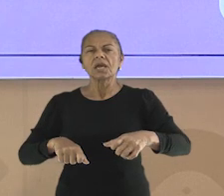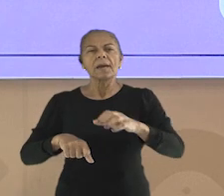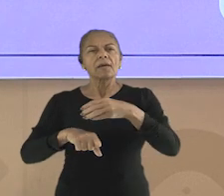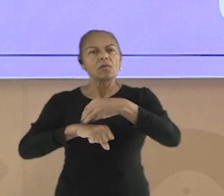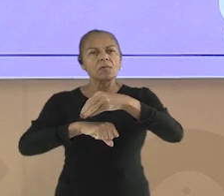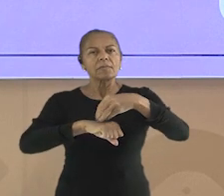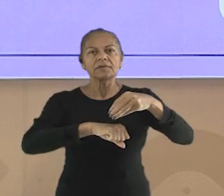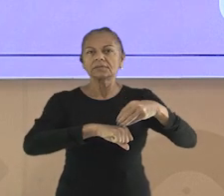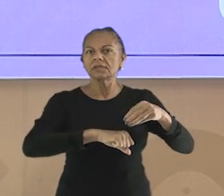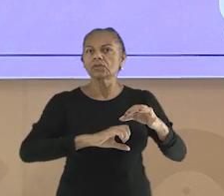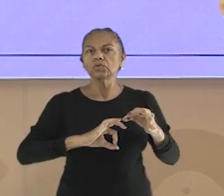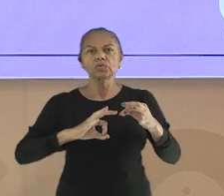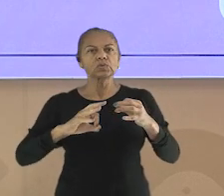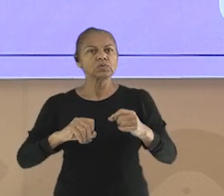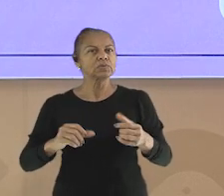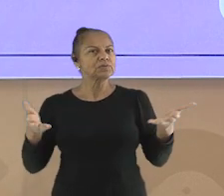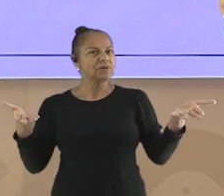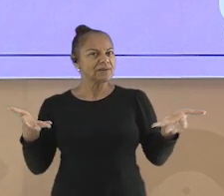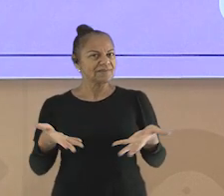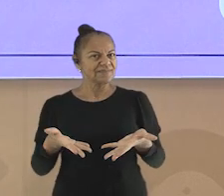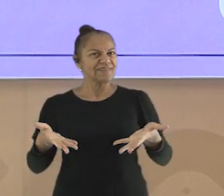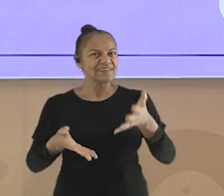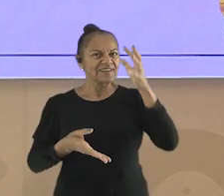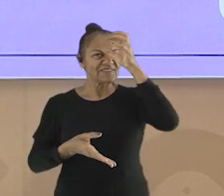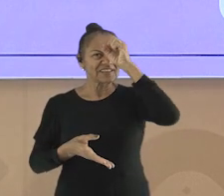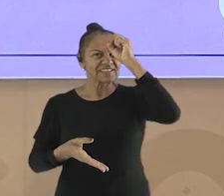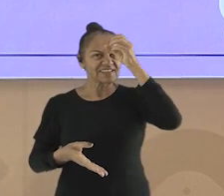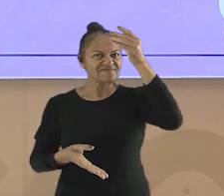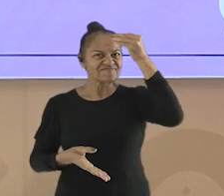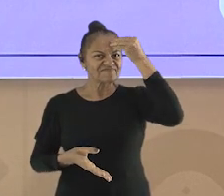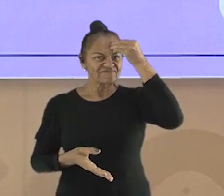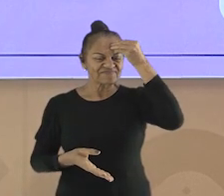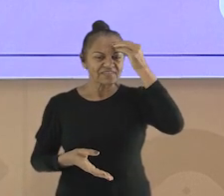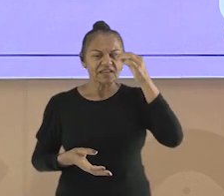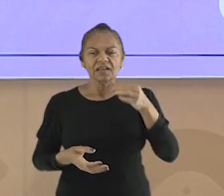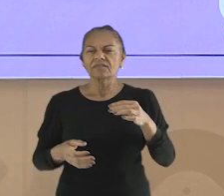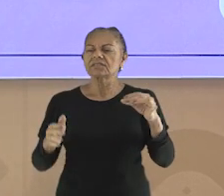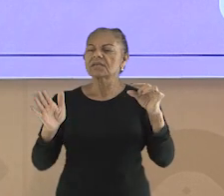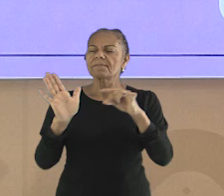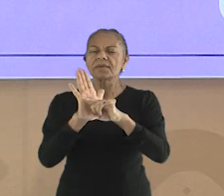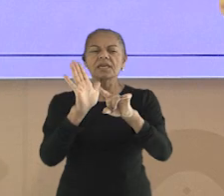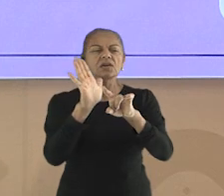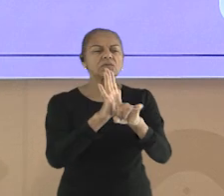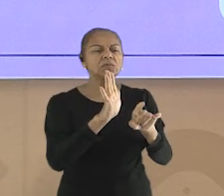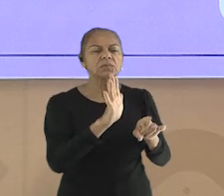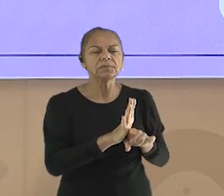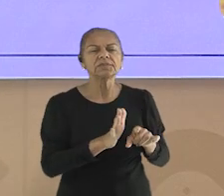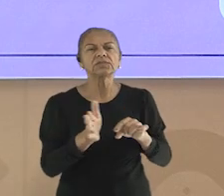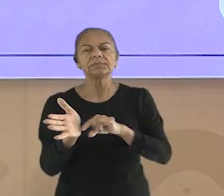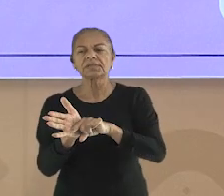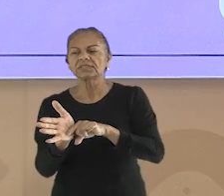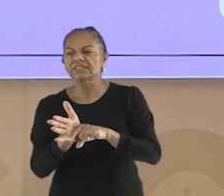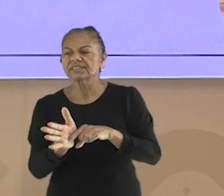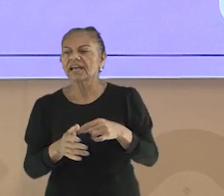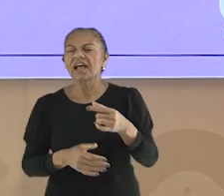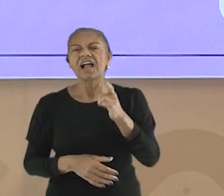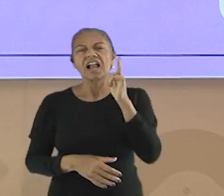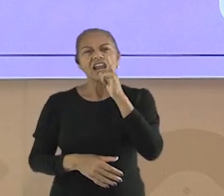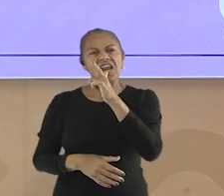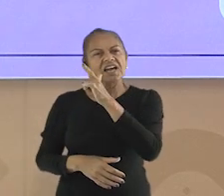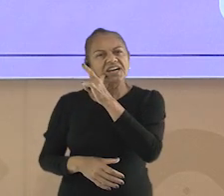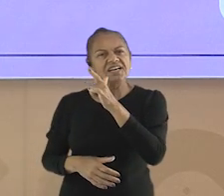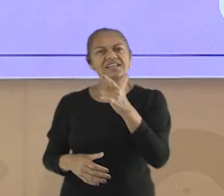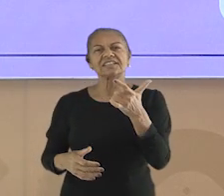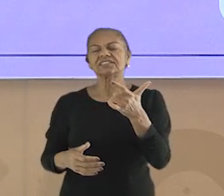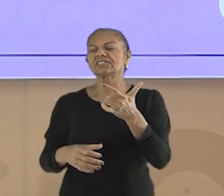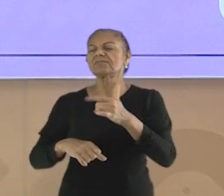aprendeu? Seria legal se você criasse uma tabela com a sua família, entrevistasse e perguntasse